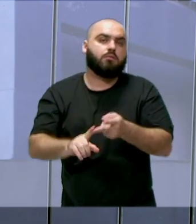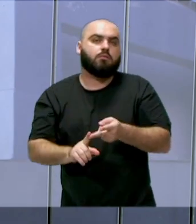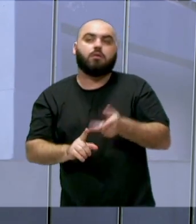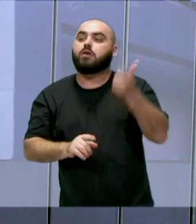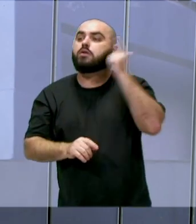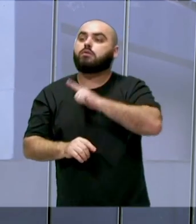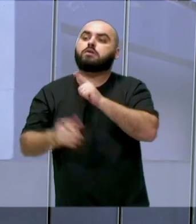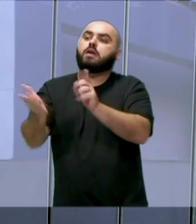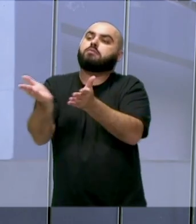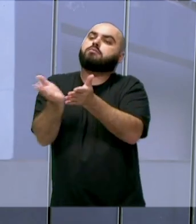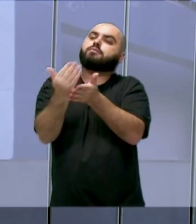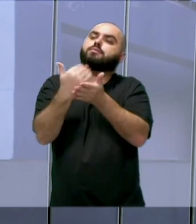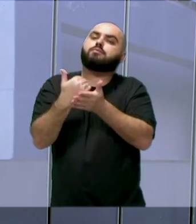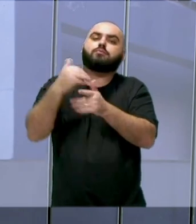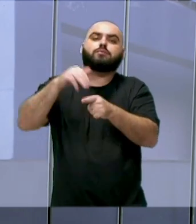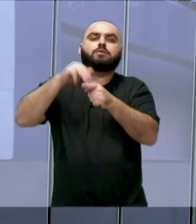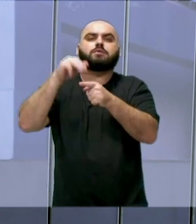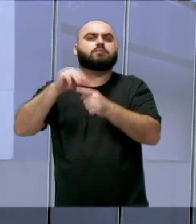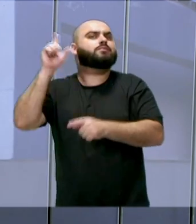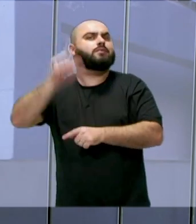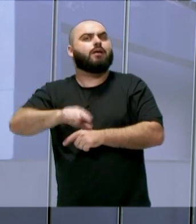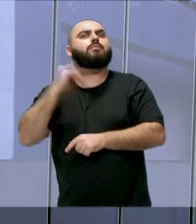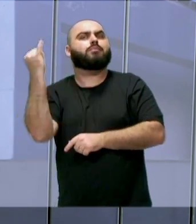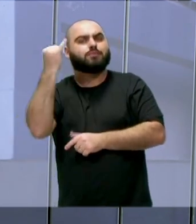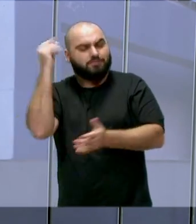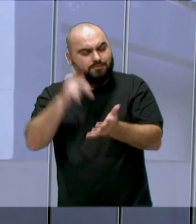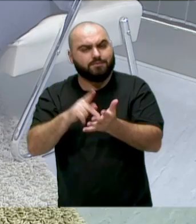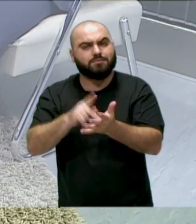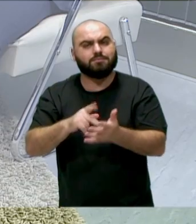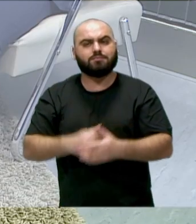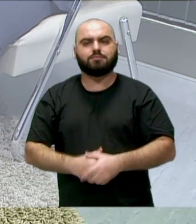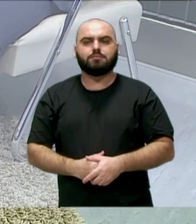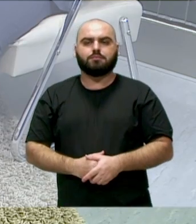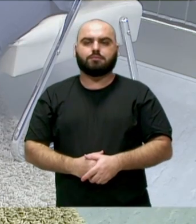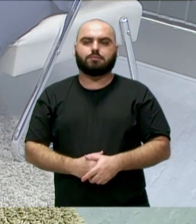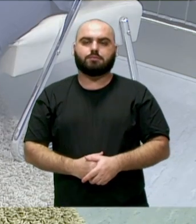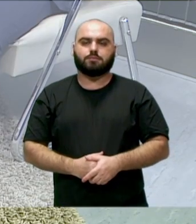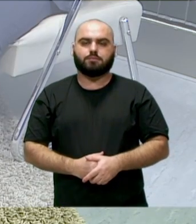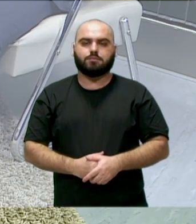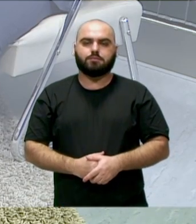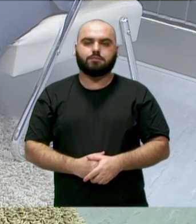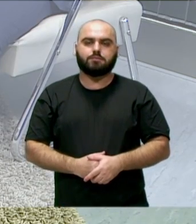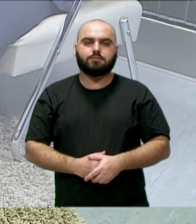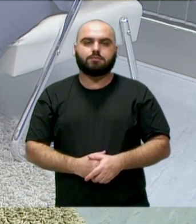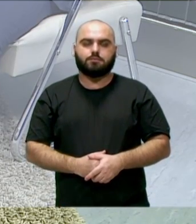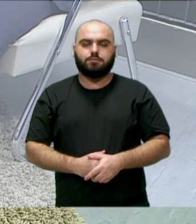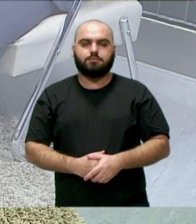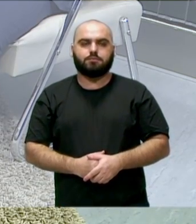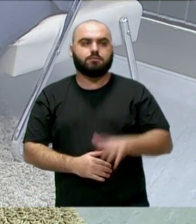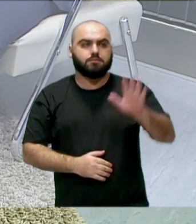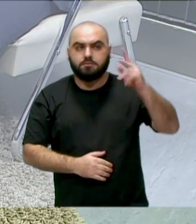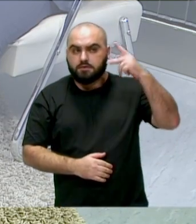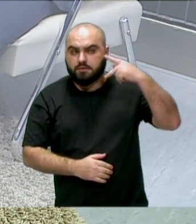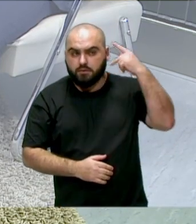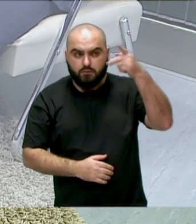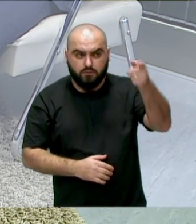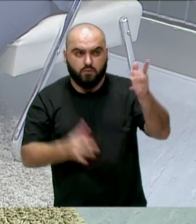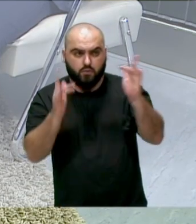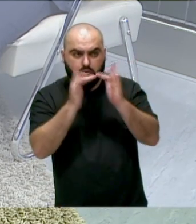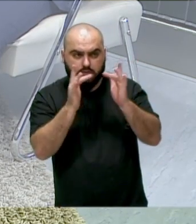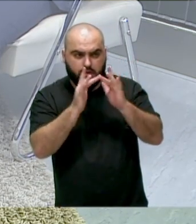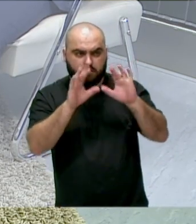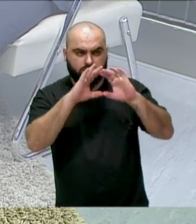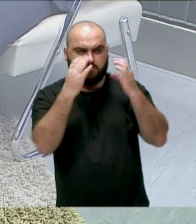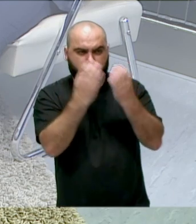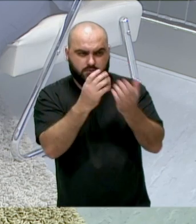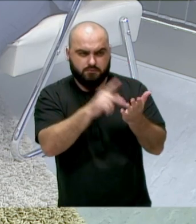recurso para o município. Extremamente importante. Vereador, o senhor tem convivido com a comunidade, como o senhor mesmo